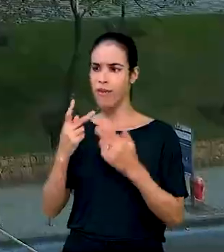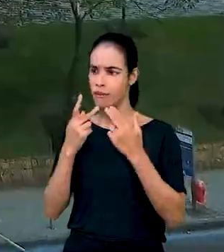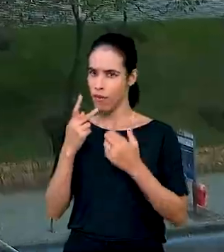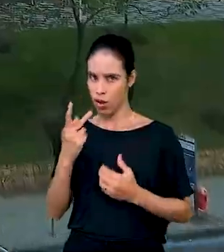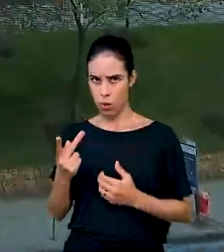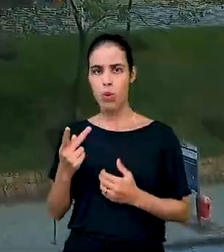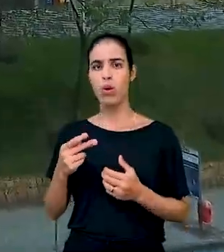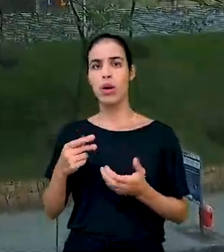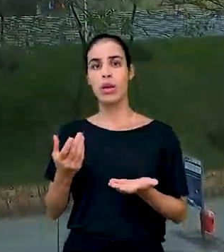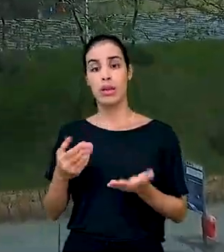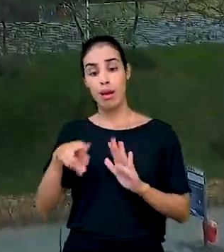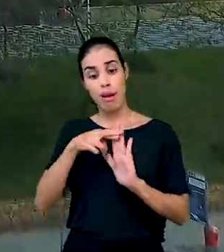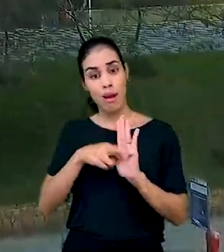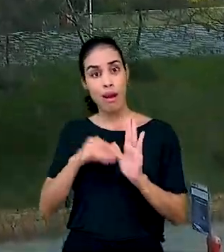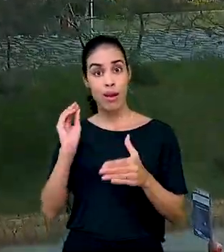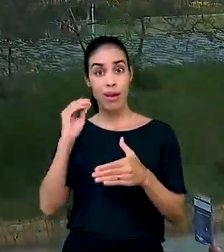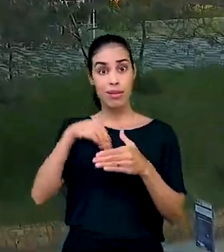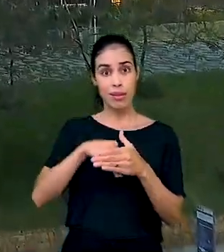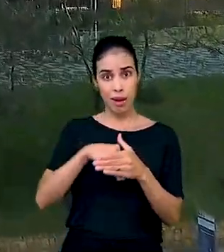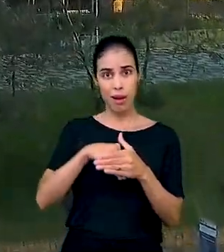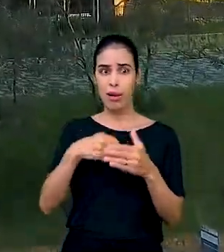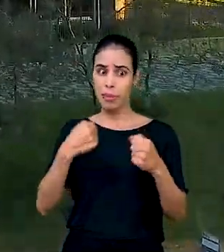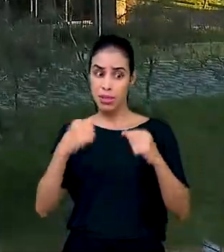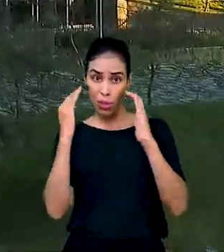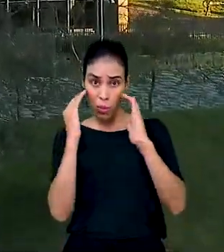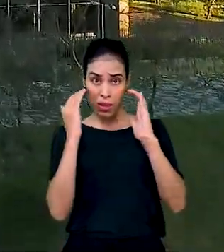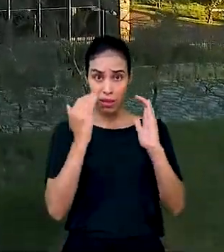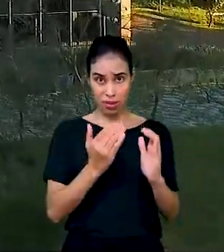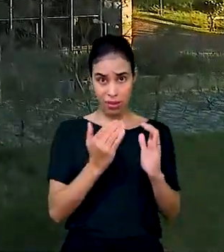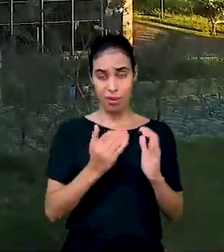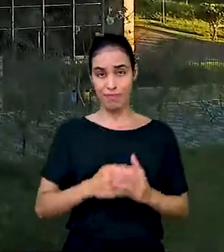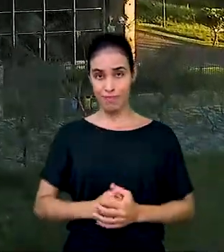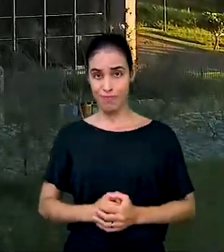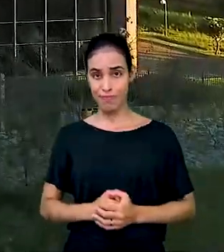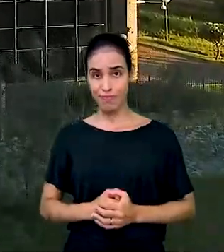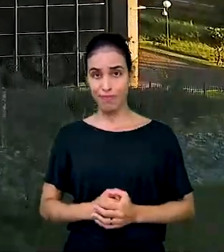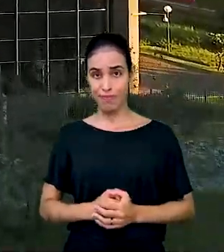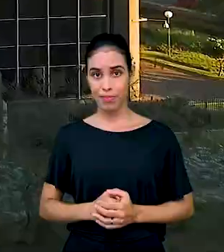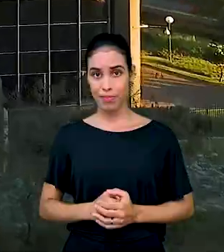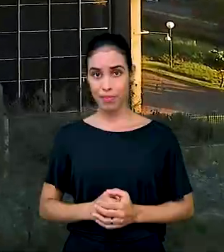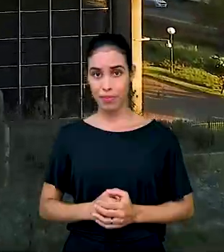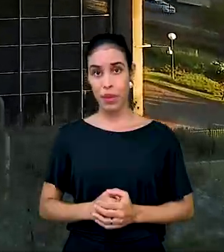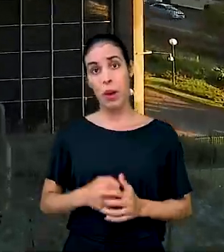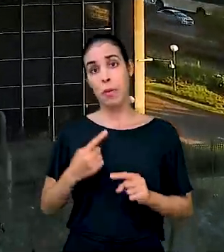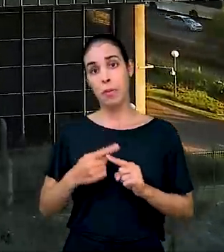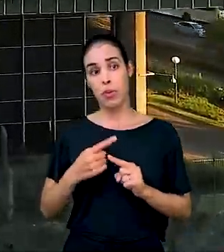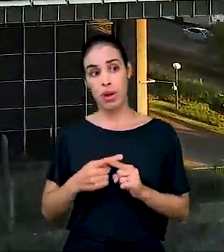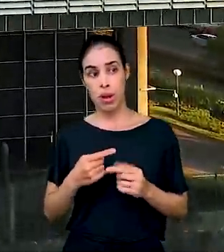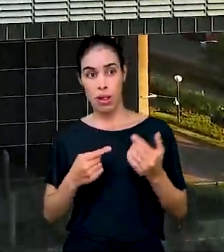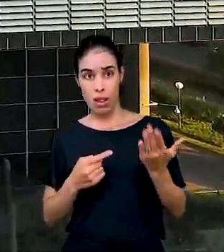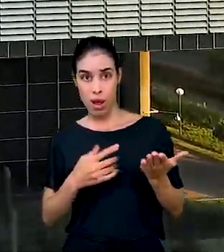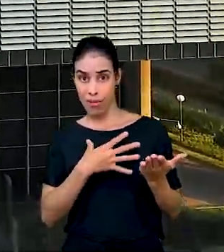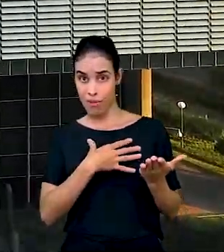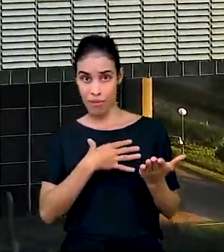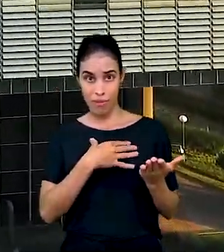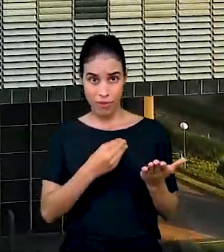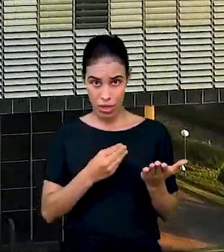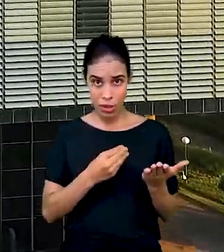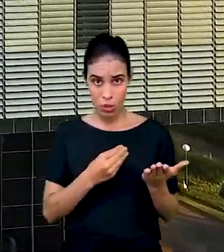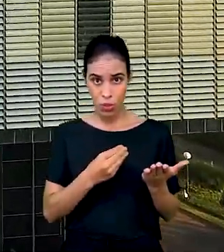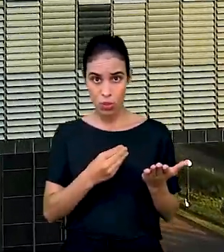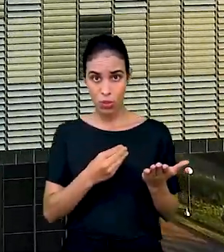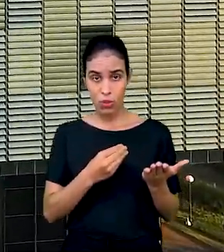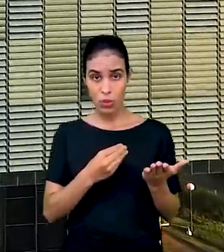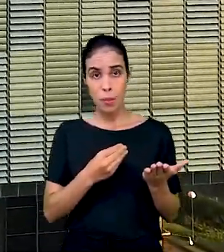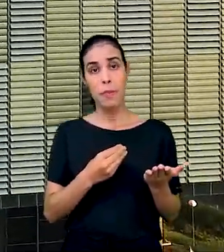Petrobras reiterou as alegações de descumprimento do regulamento do plano de saúde da empresa. Isso porque a incapacidade do